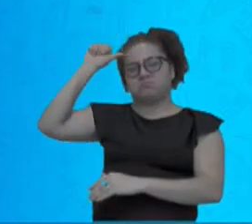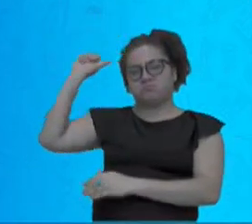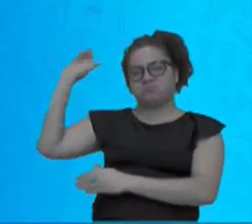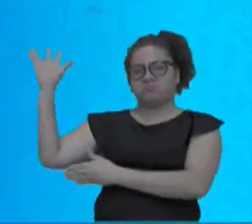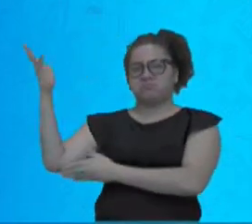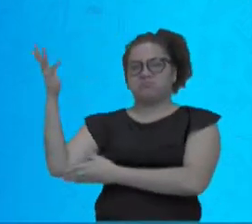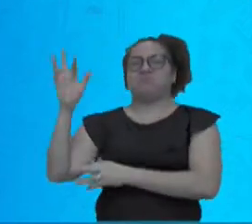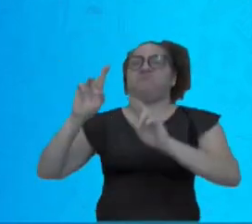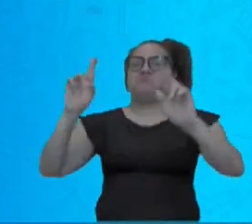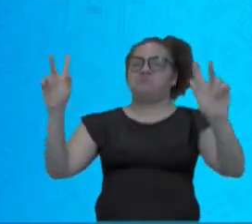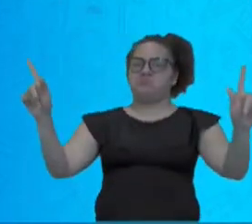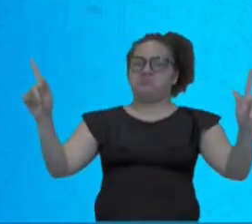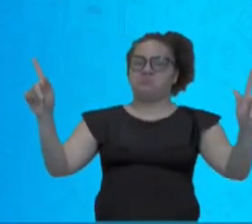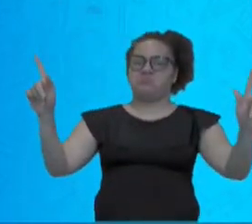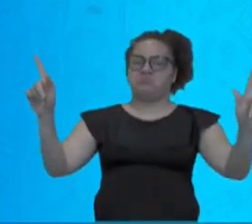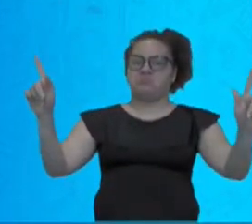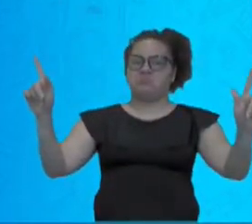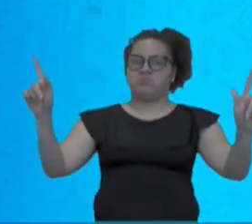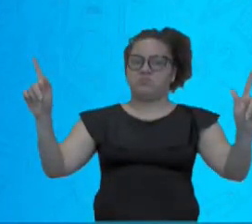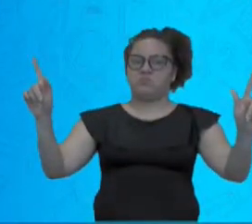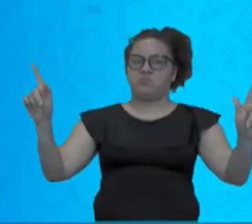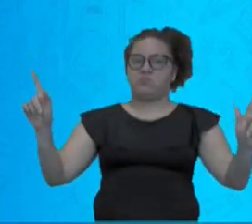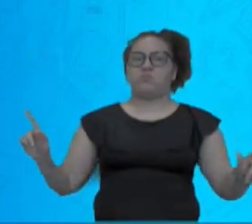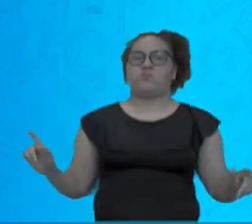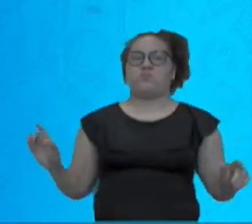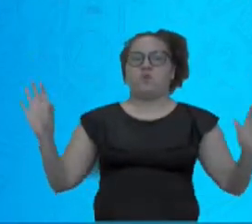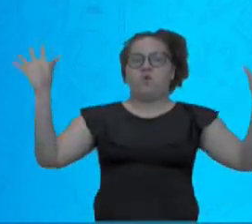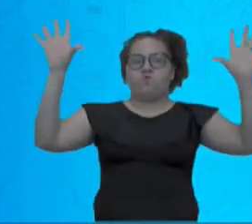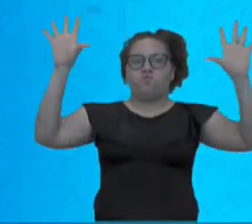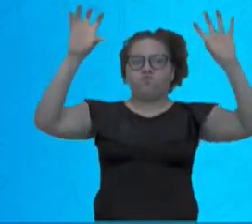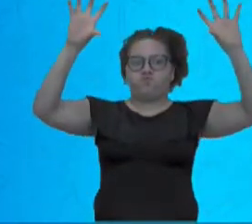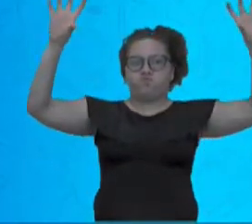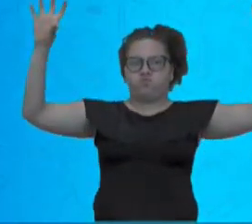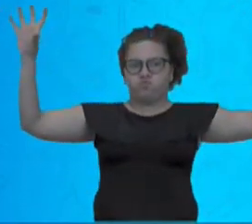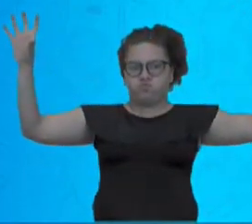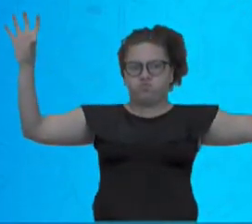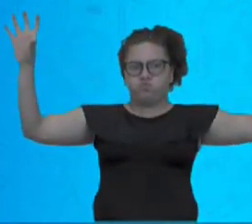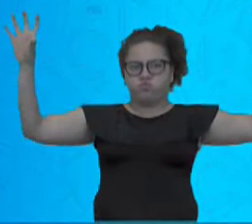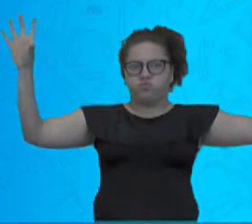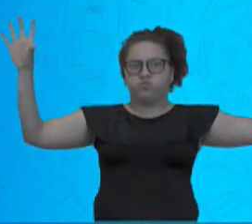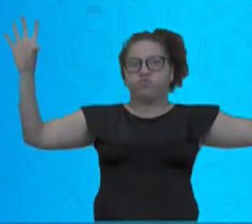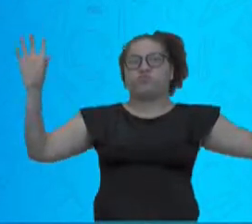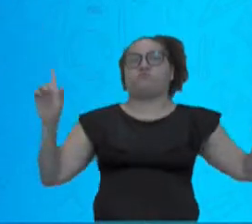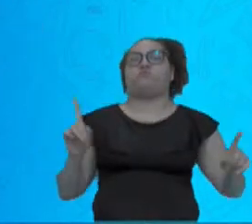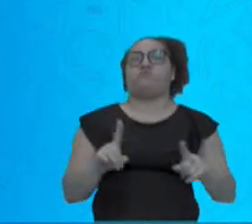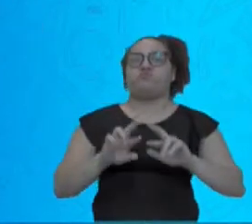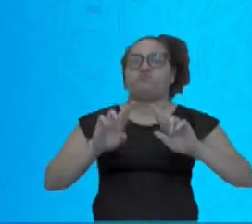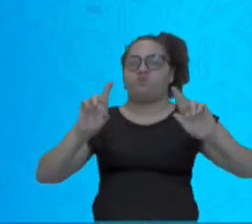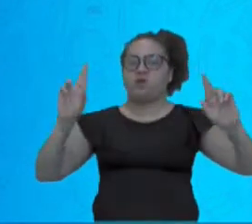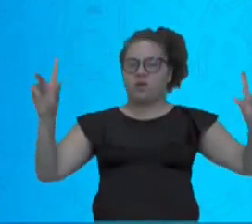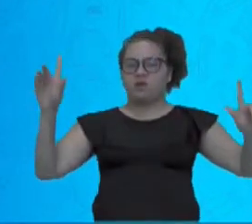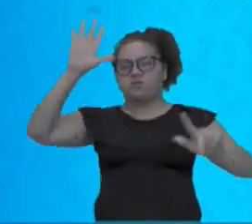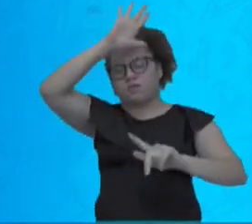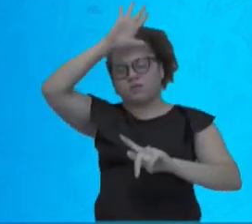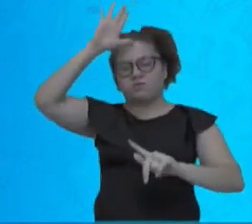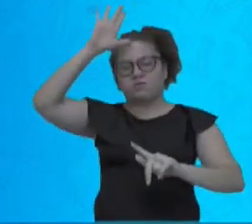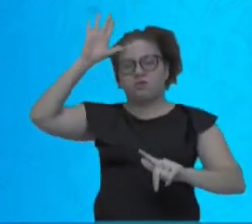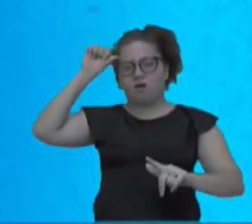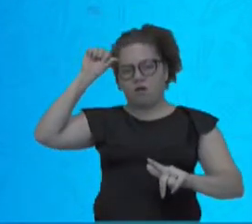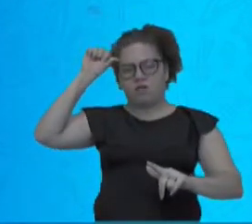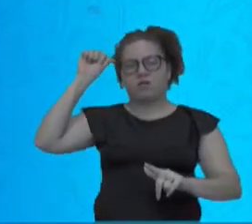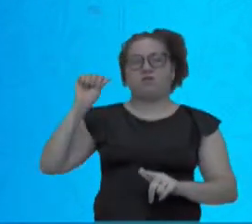amazônica. As copas são frondosas, mas não tão frondosas. Elas têm